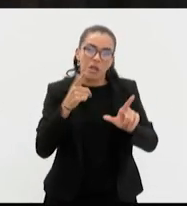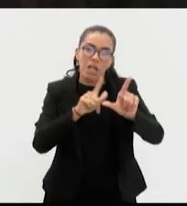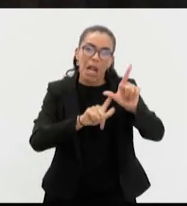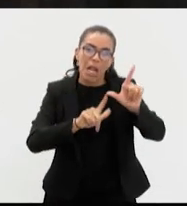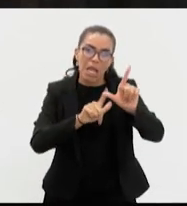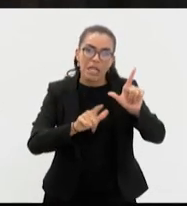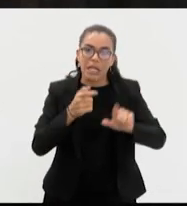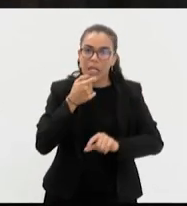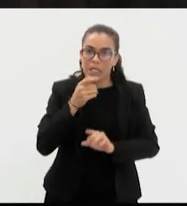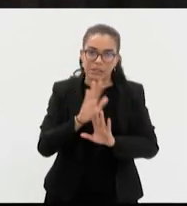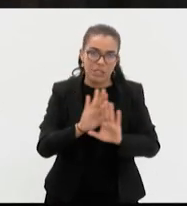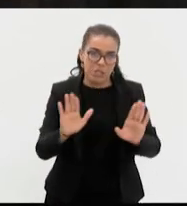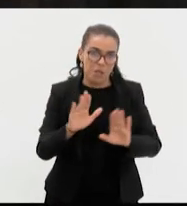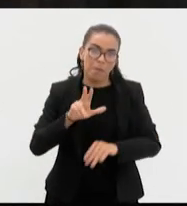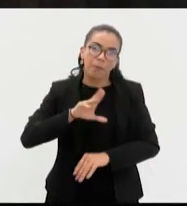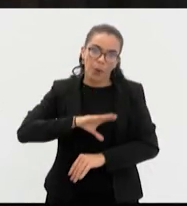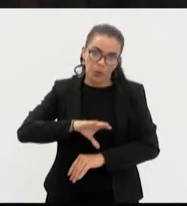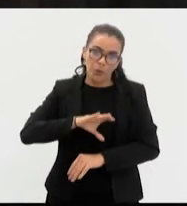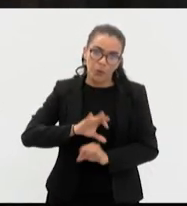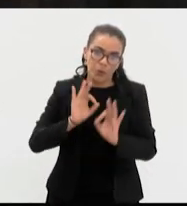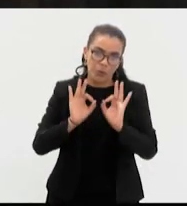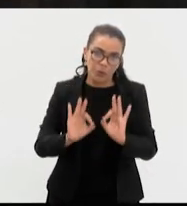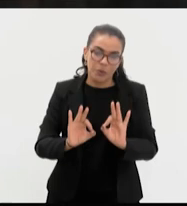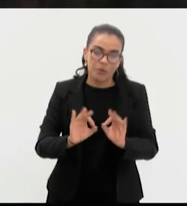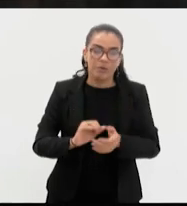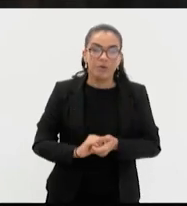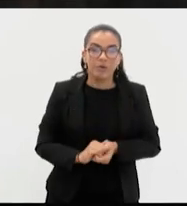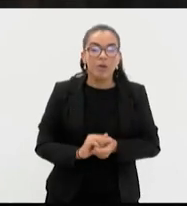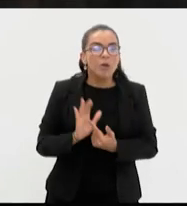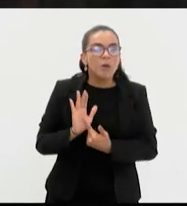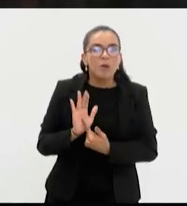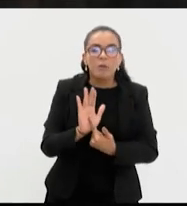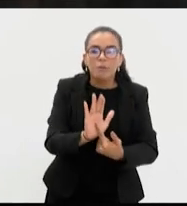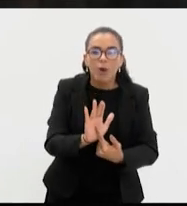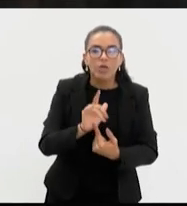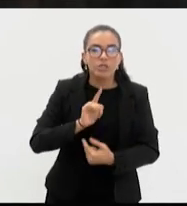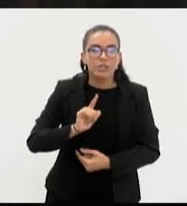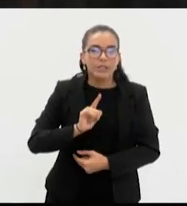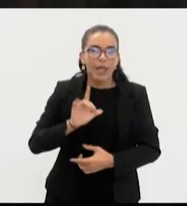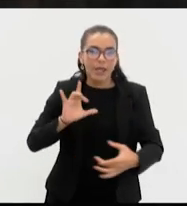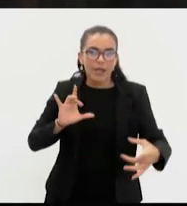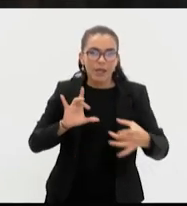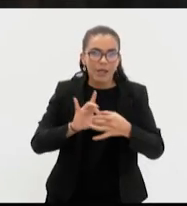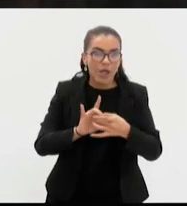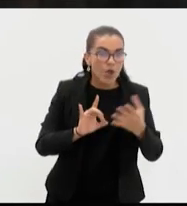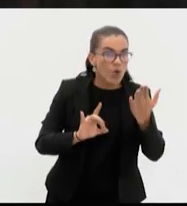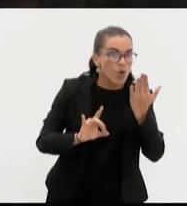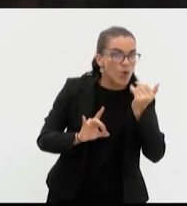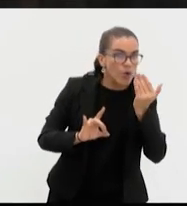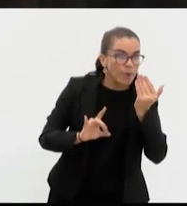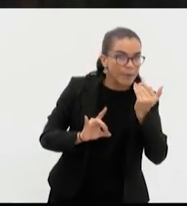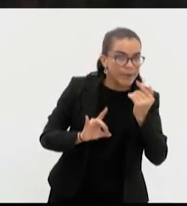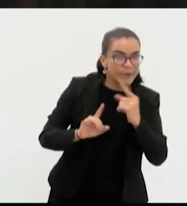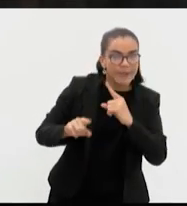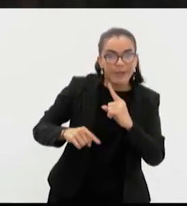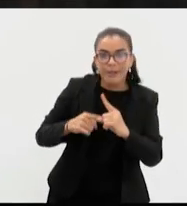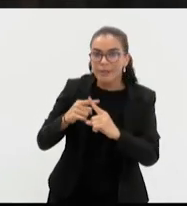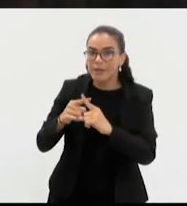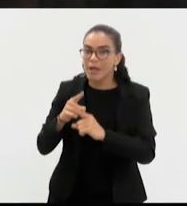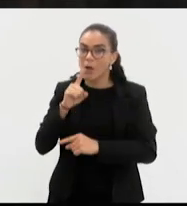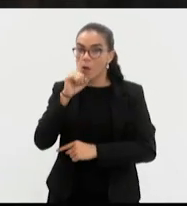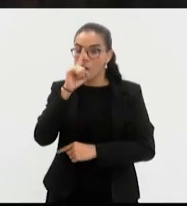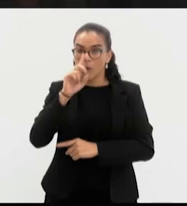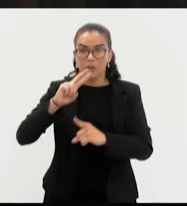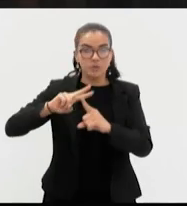inglês est falando em português mostra que existe uma associação entre essas comidas e um risco